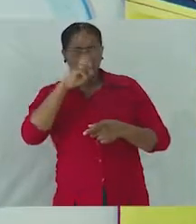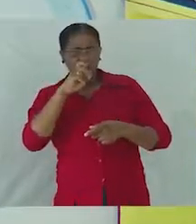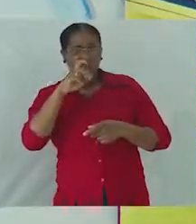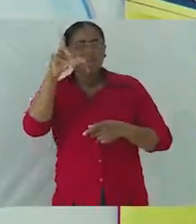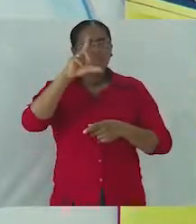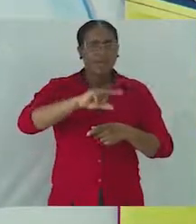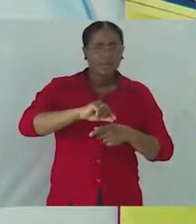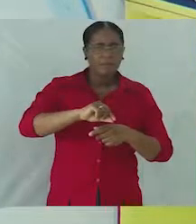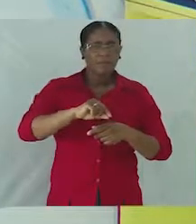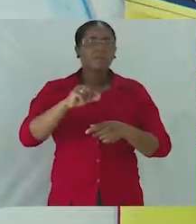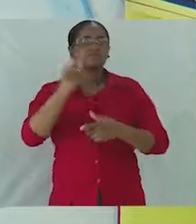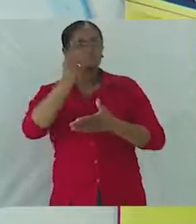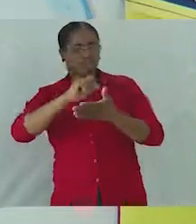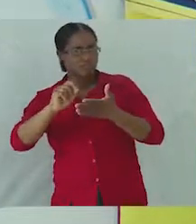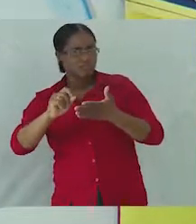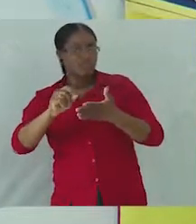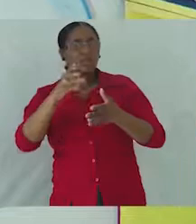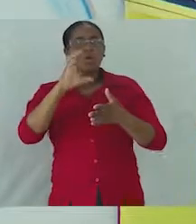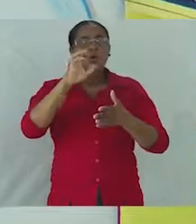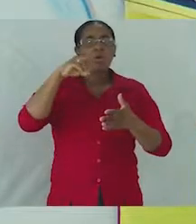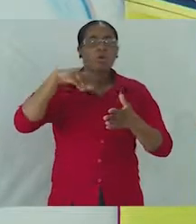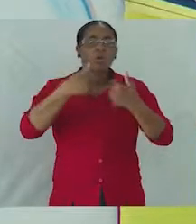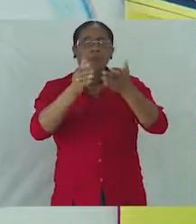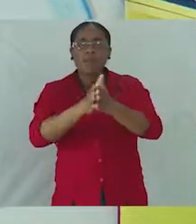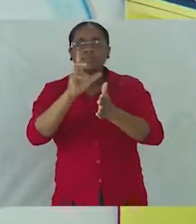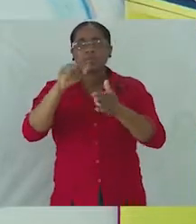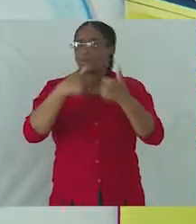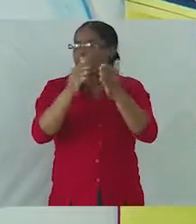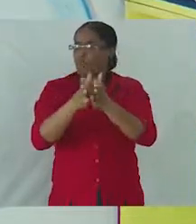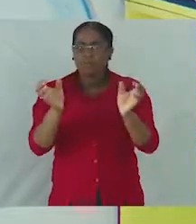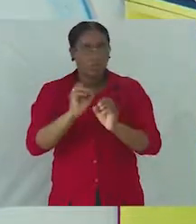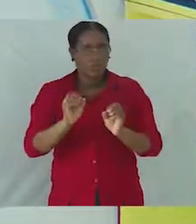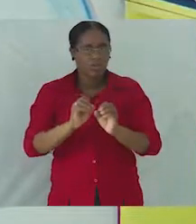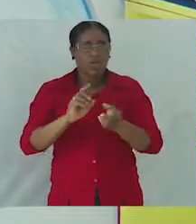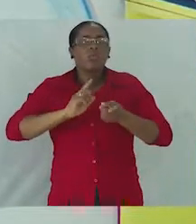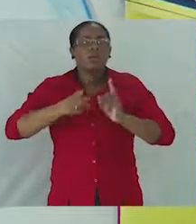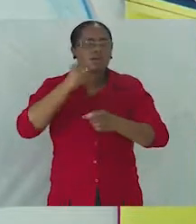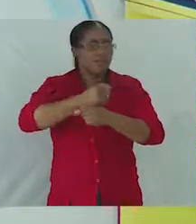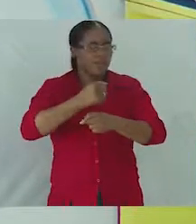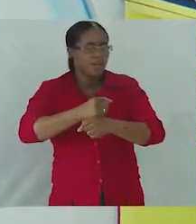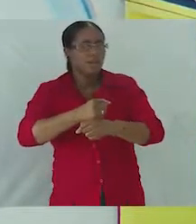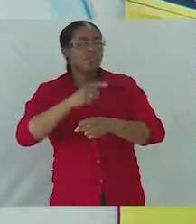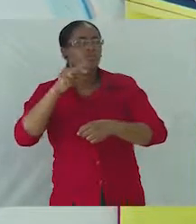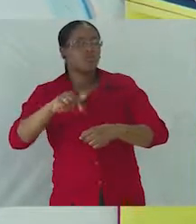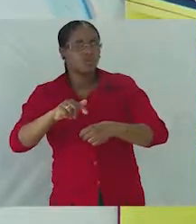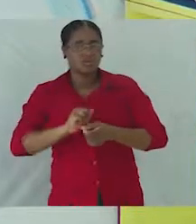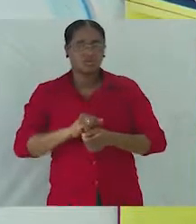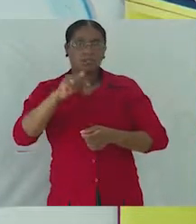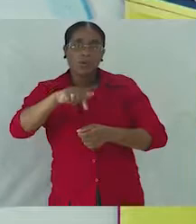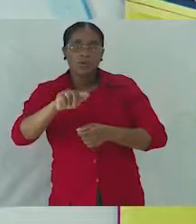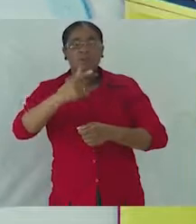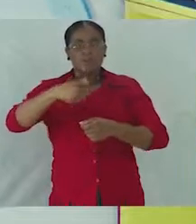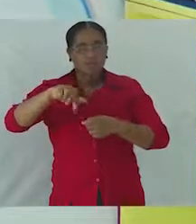também classificamos-las em completas e incompletas. O que é que vamos ver hoje? Hoje vamos